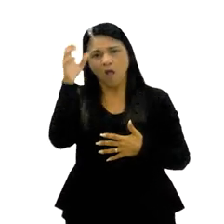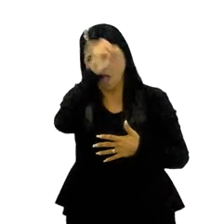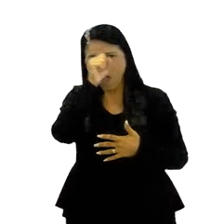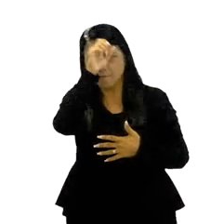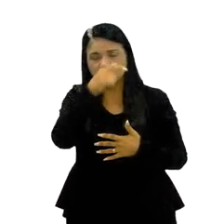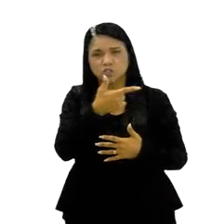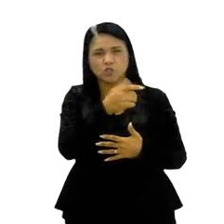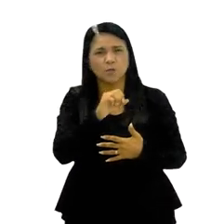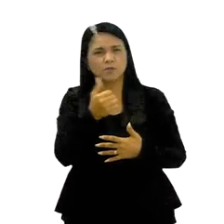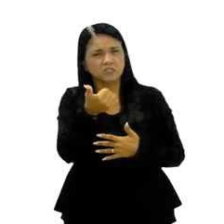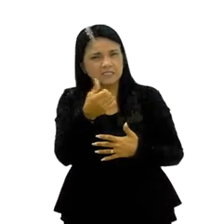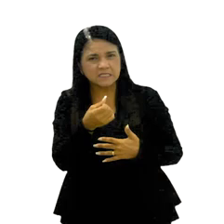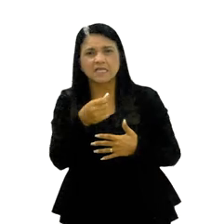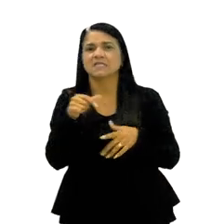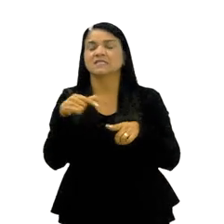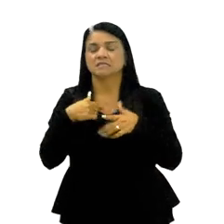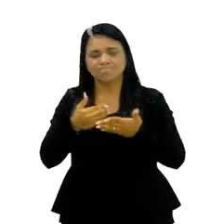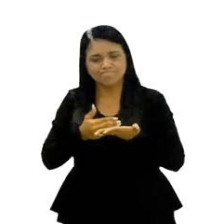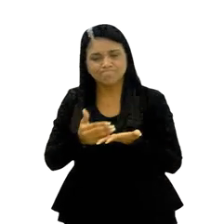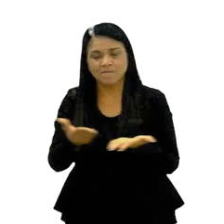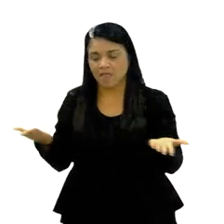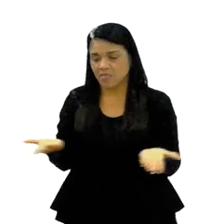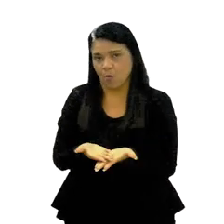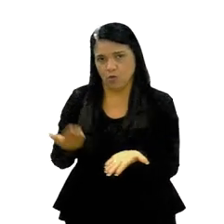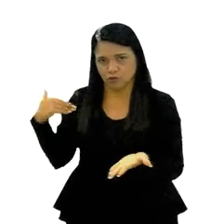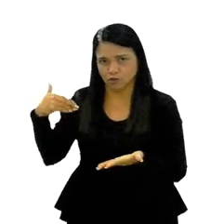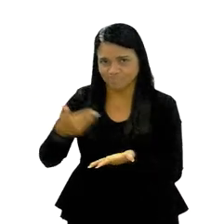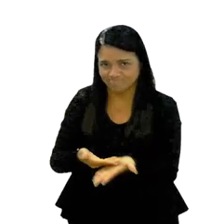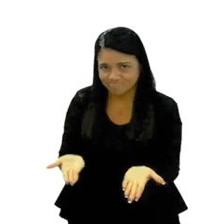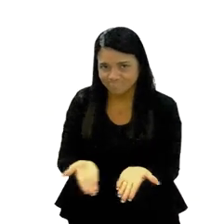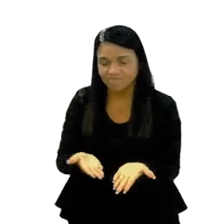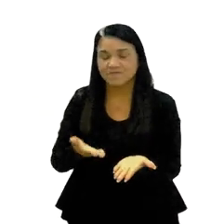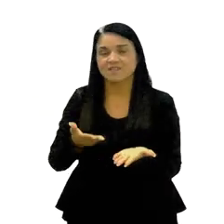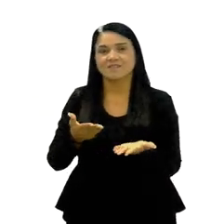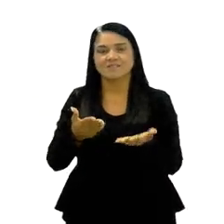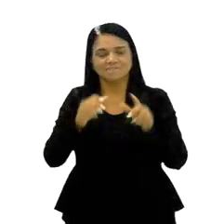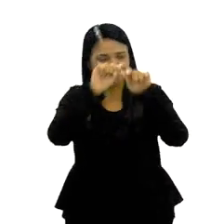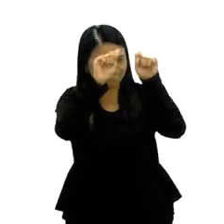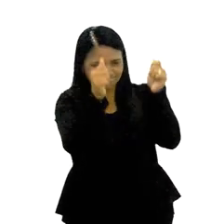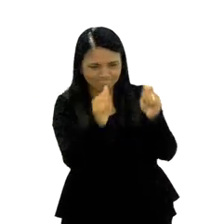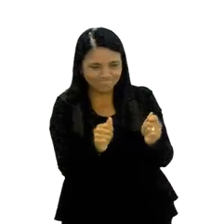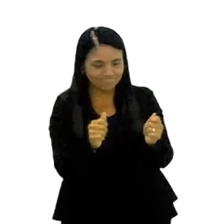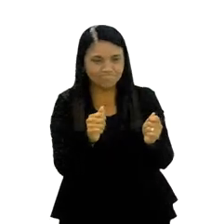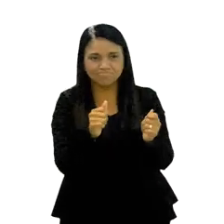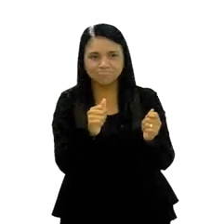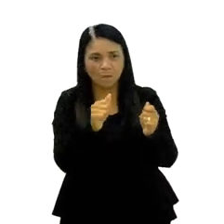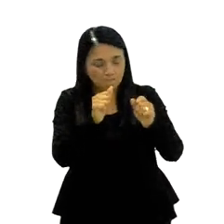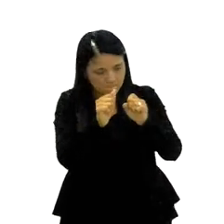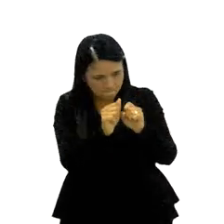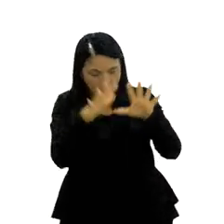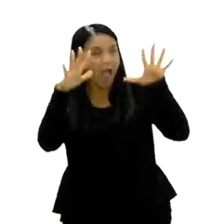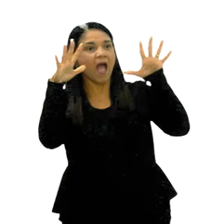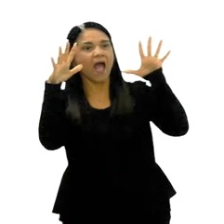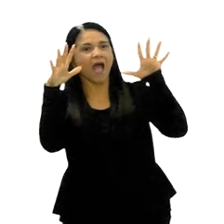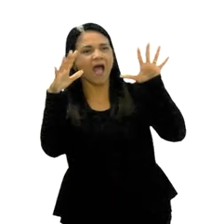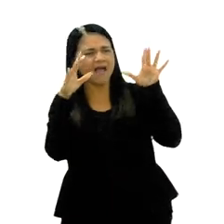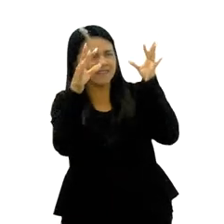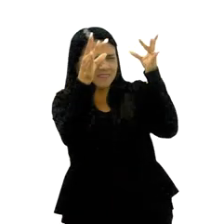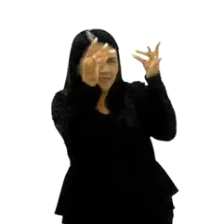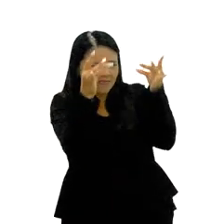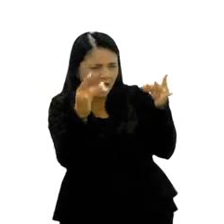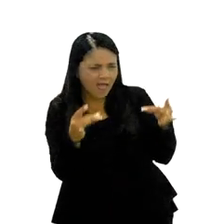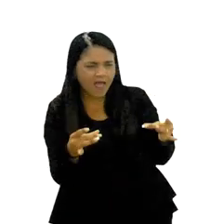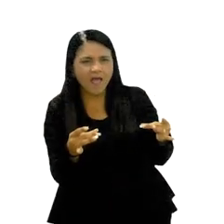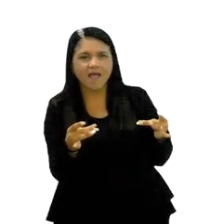aprendi isso em 2016 e vim brigando contra isso, mas aí não teve uma hora que você, peraí, não tem como, porque realmente a peça estoura. A peça, como você falou, você